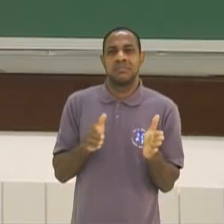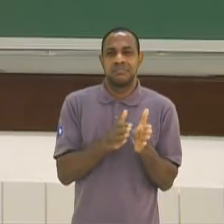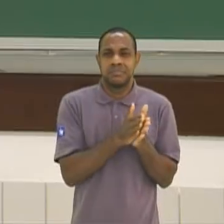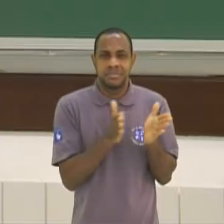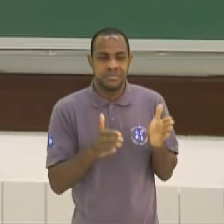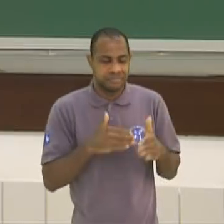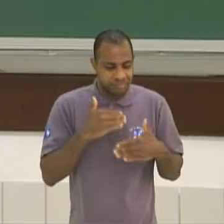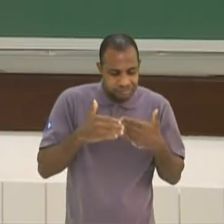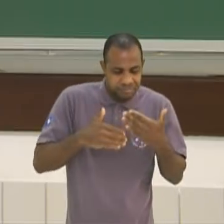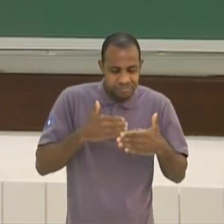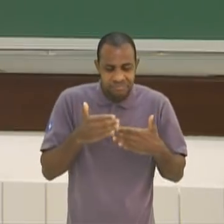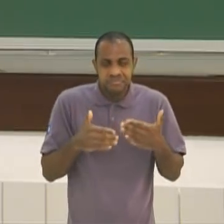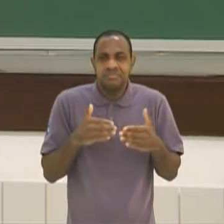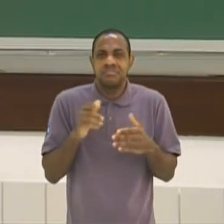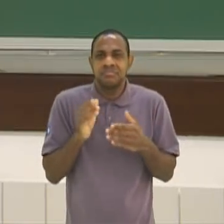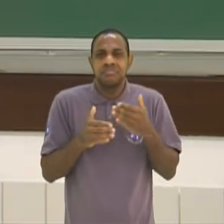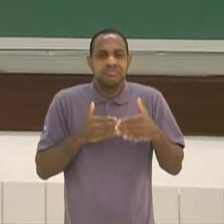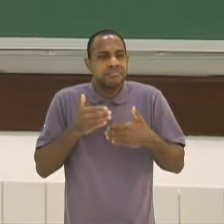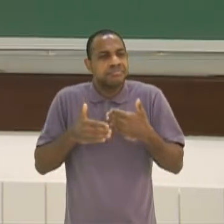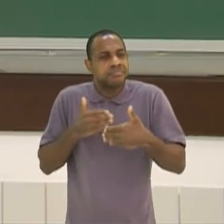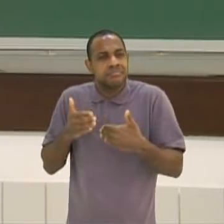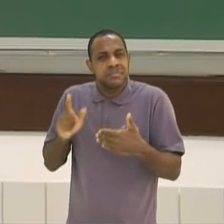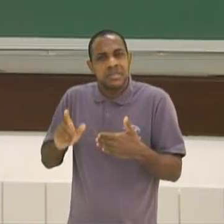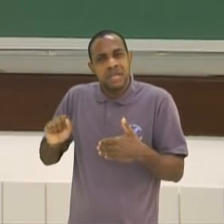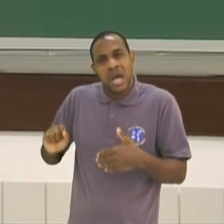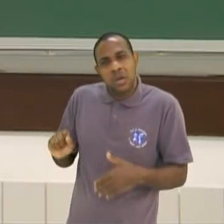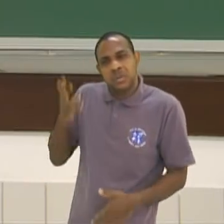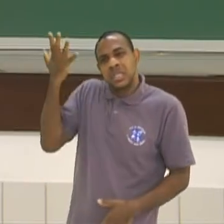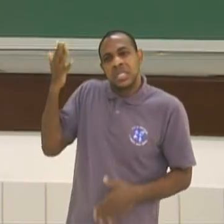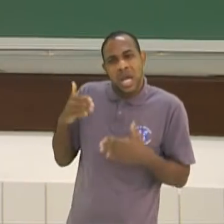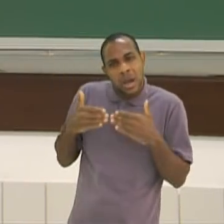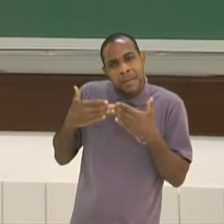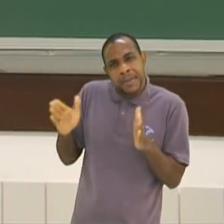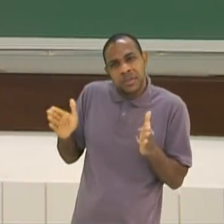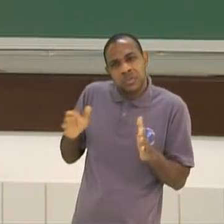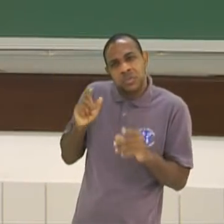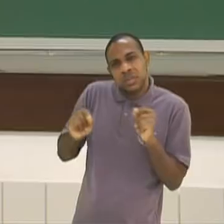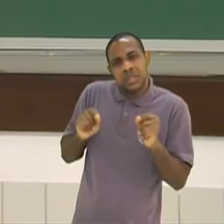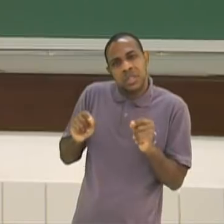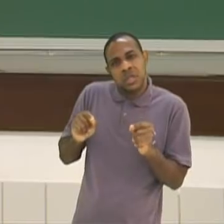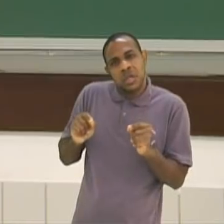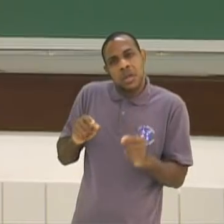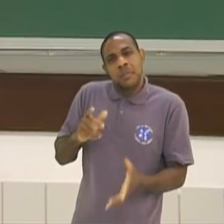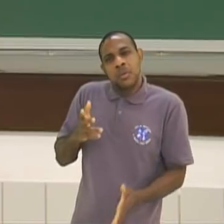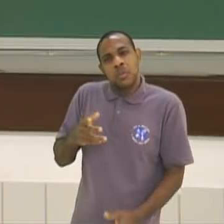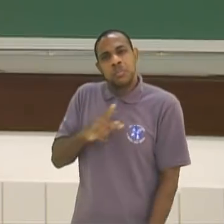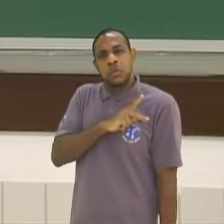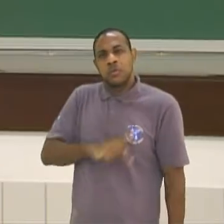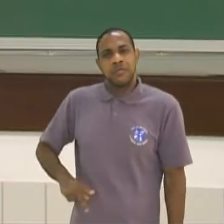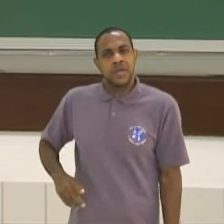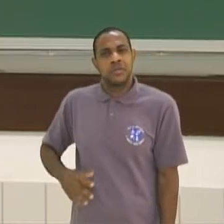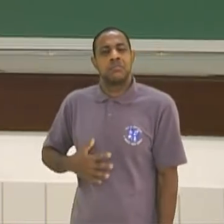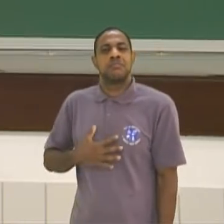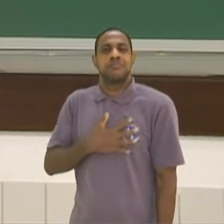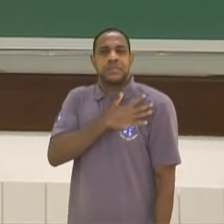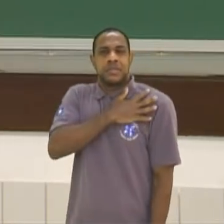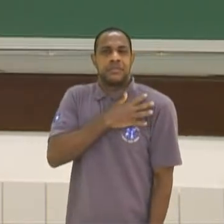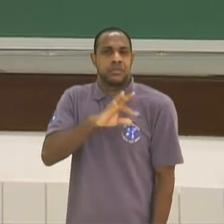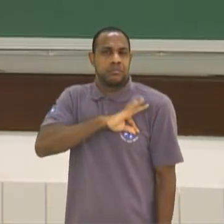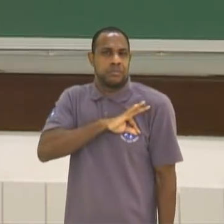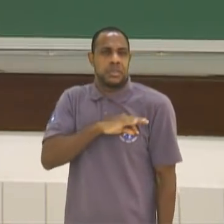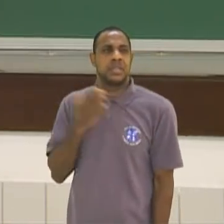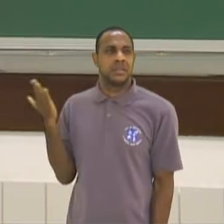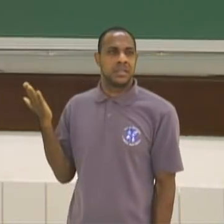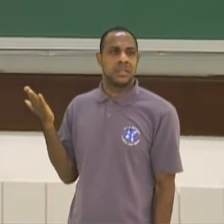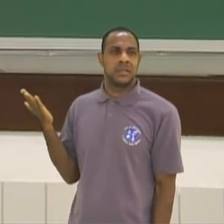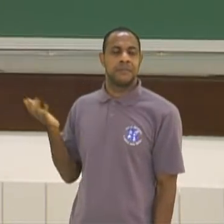segura? Então já vinha acontecendo uma abertura para um governo civil para a volta da democracia. E o João Figueiredo